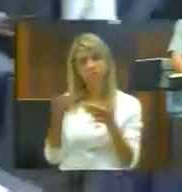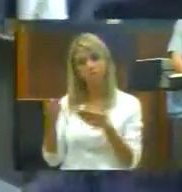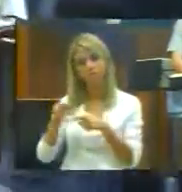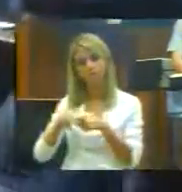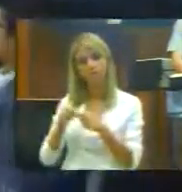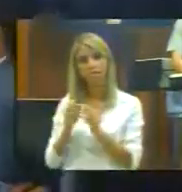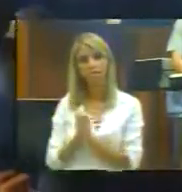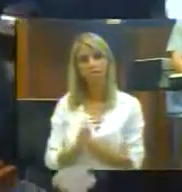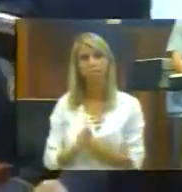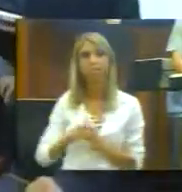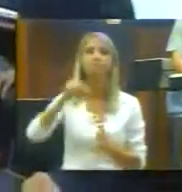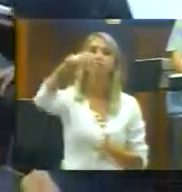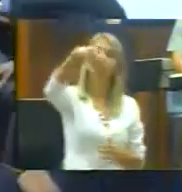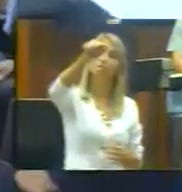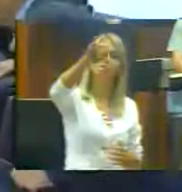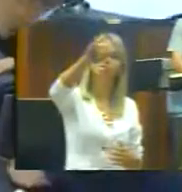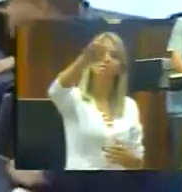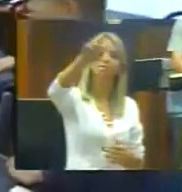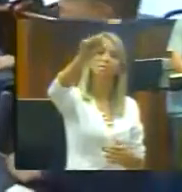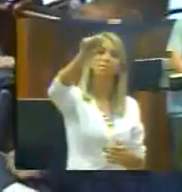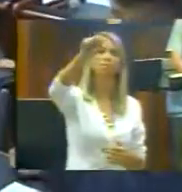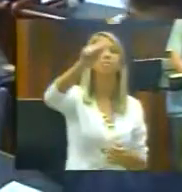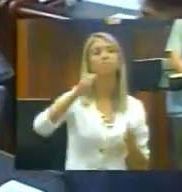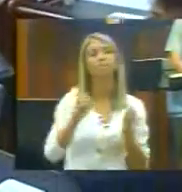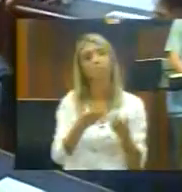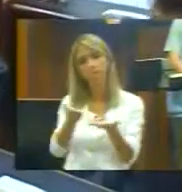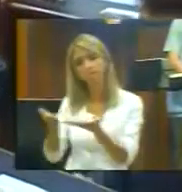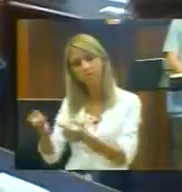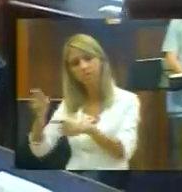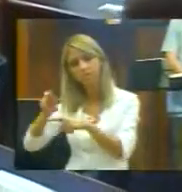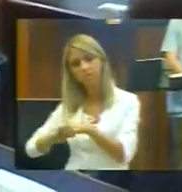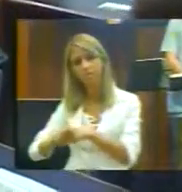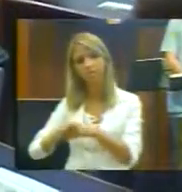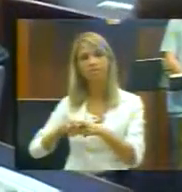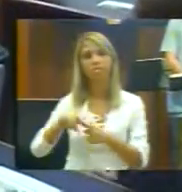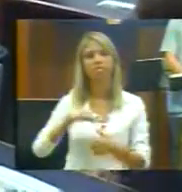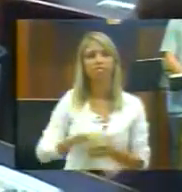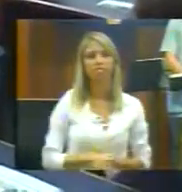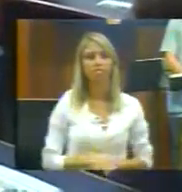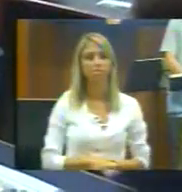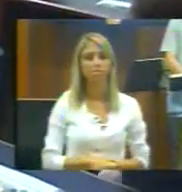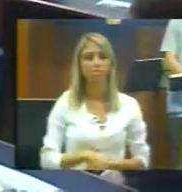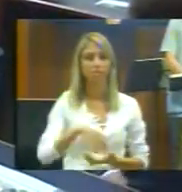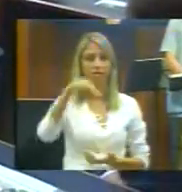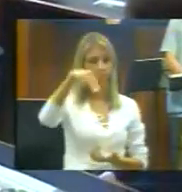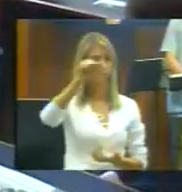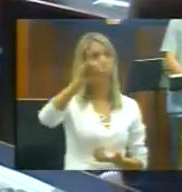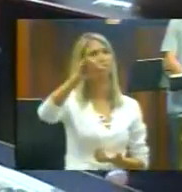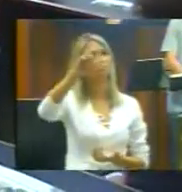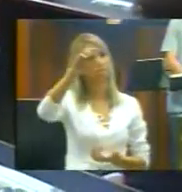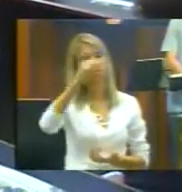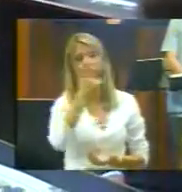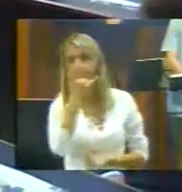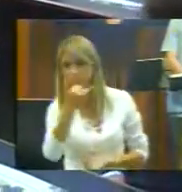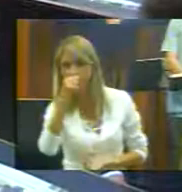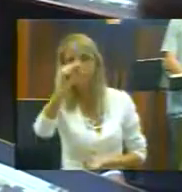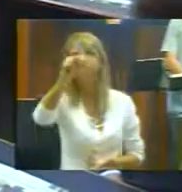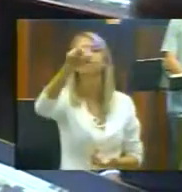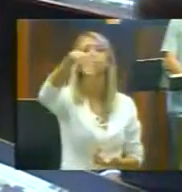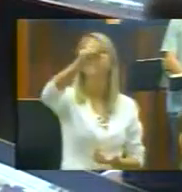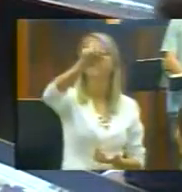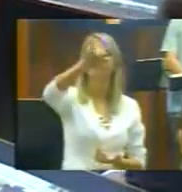senhorita Mayara Lombardi da... Senhora Mayara Lombardi Oliveira, por favor, tomar seu